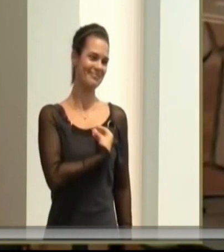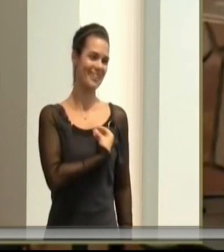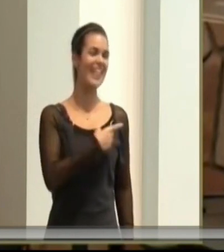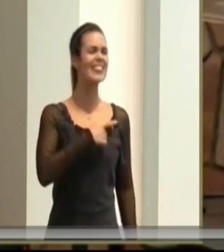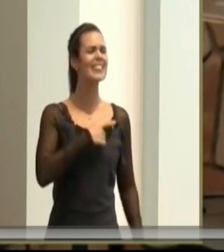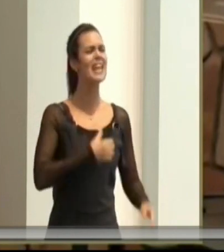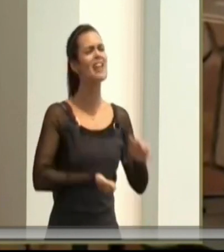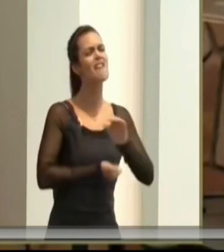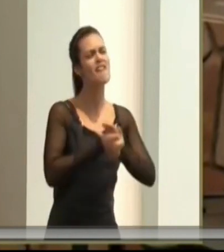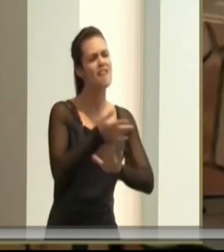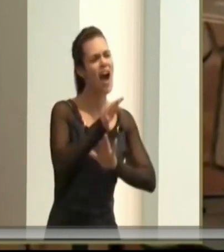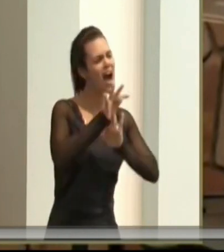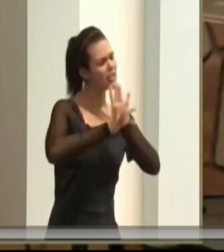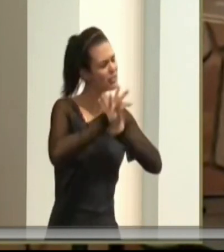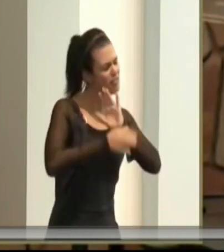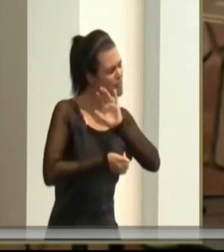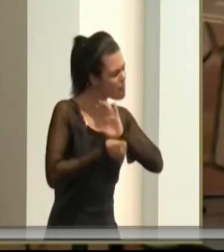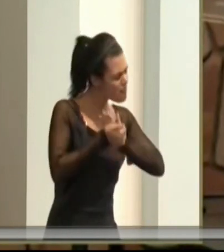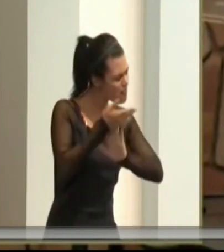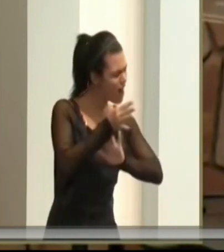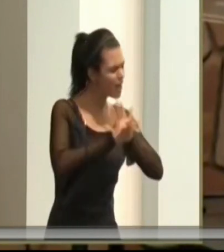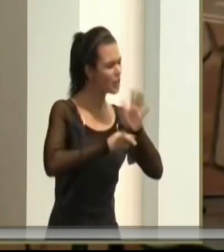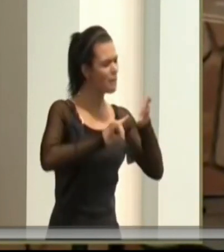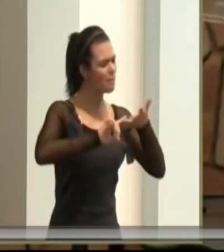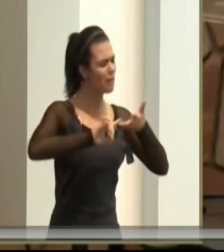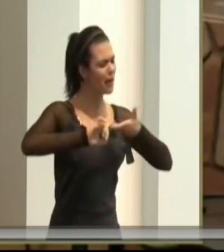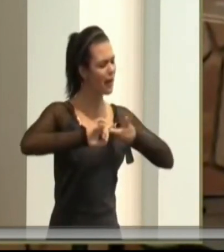textos, várias passagens.